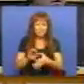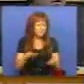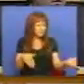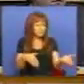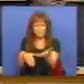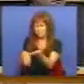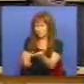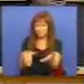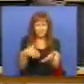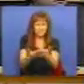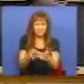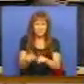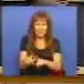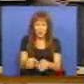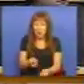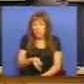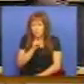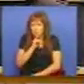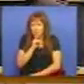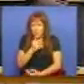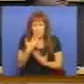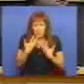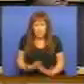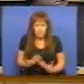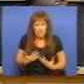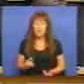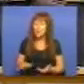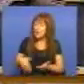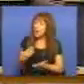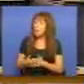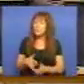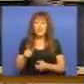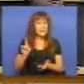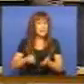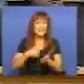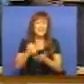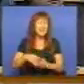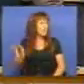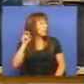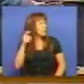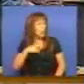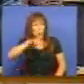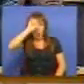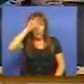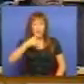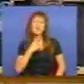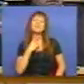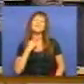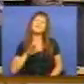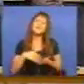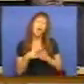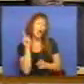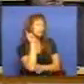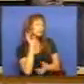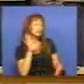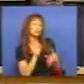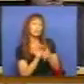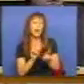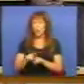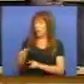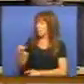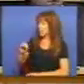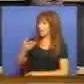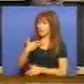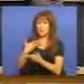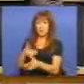esse tão pesado silêncio, parece, soa sempre a uma homenagem do vício à virtude e enquanto o Partido